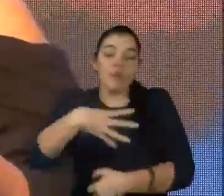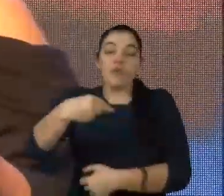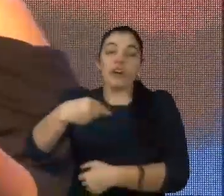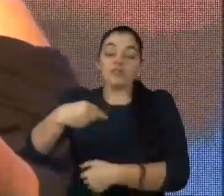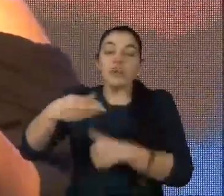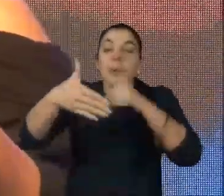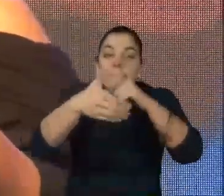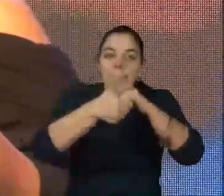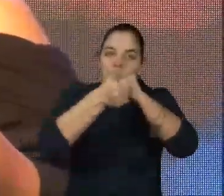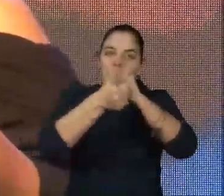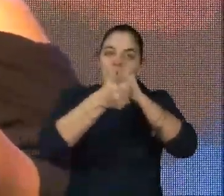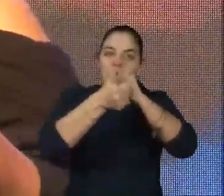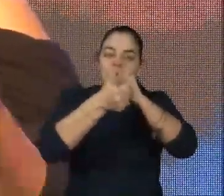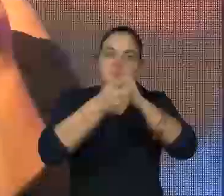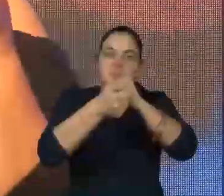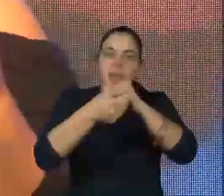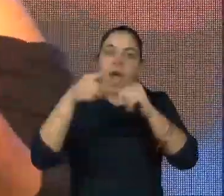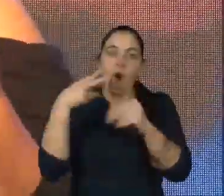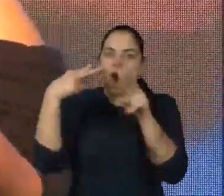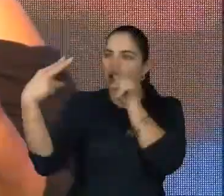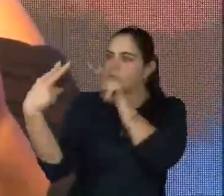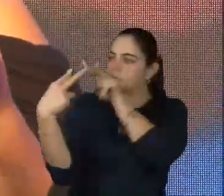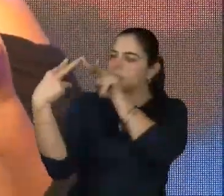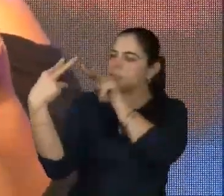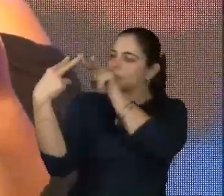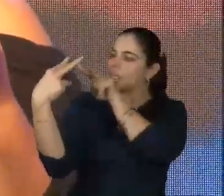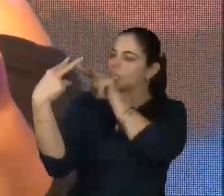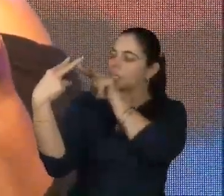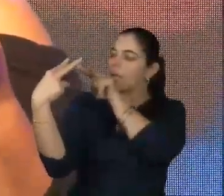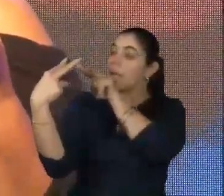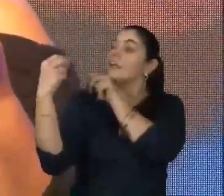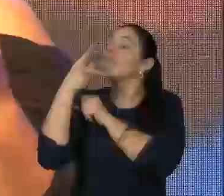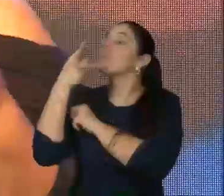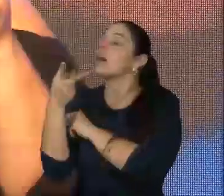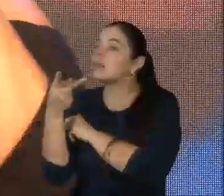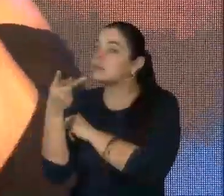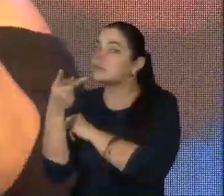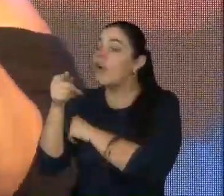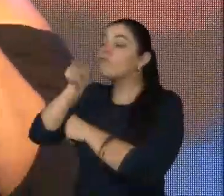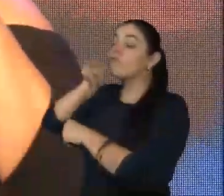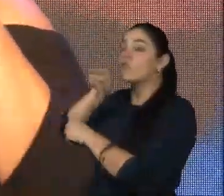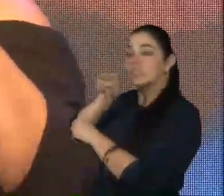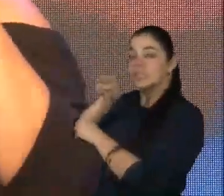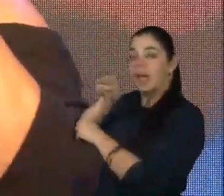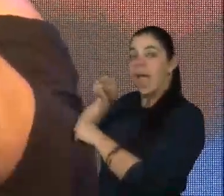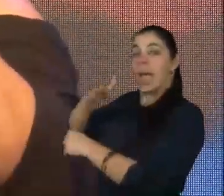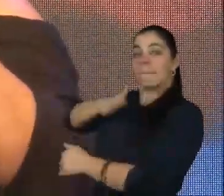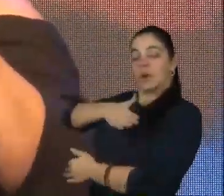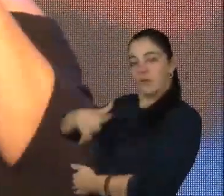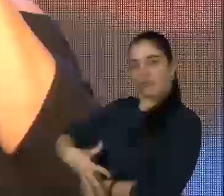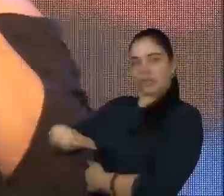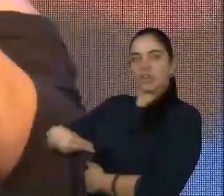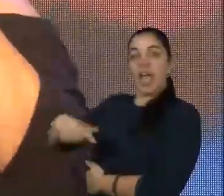Pega a mão dele. Olha bem dentro dos olhos dele e diz: você é meu